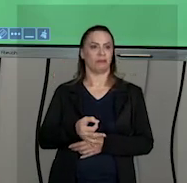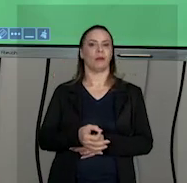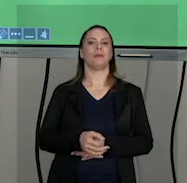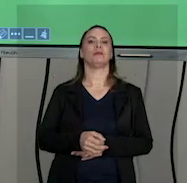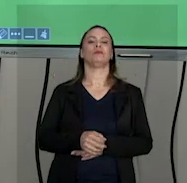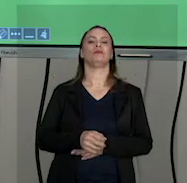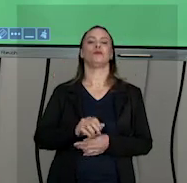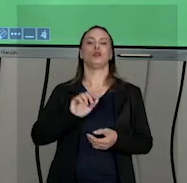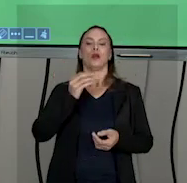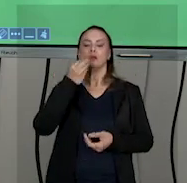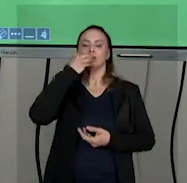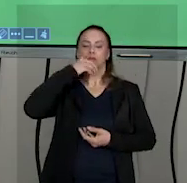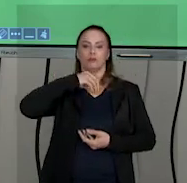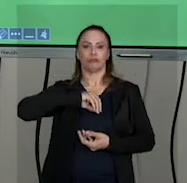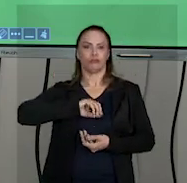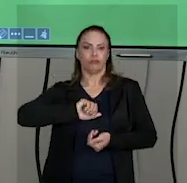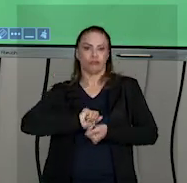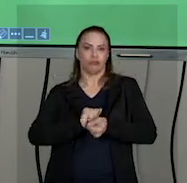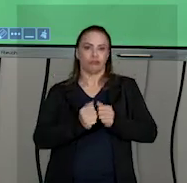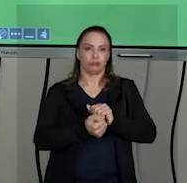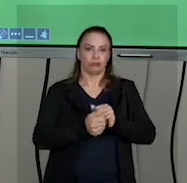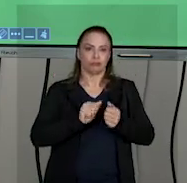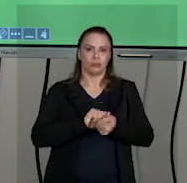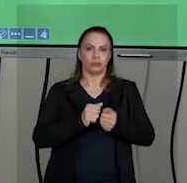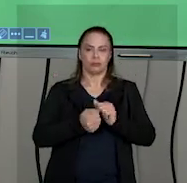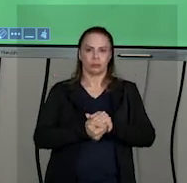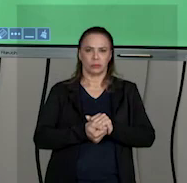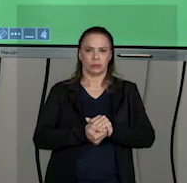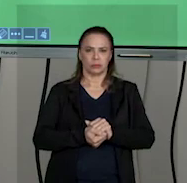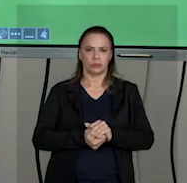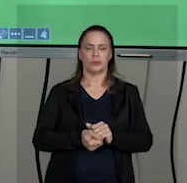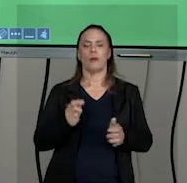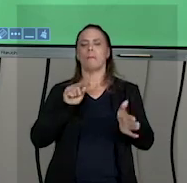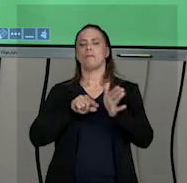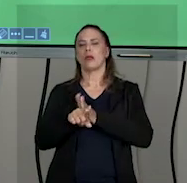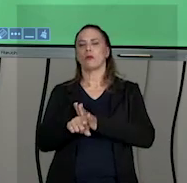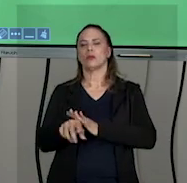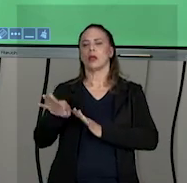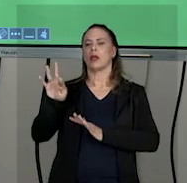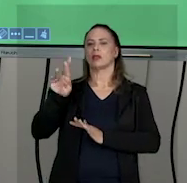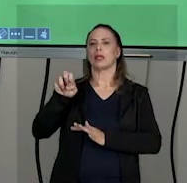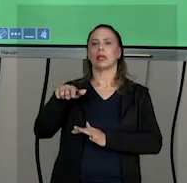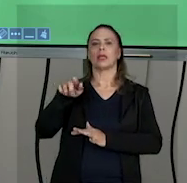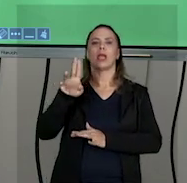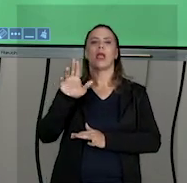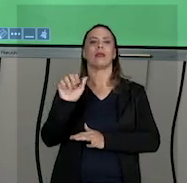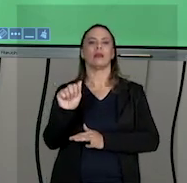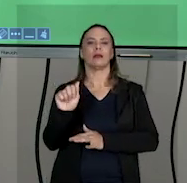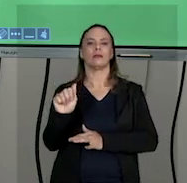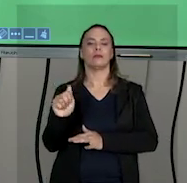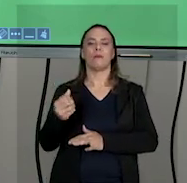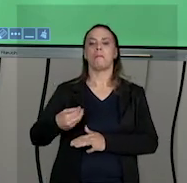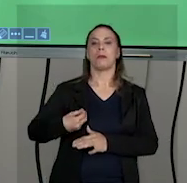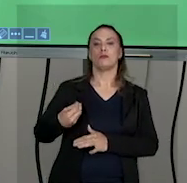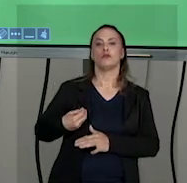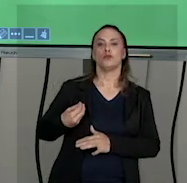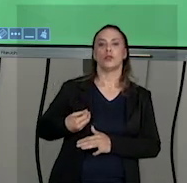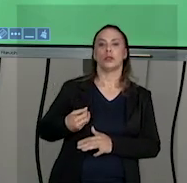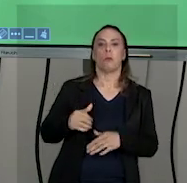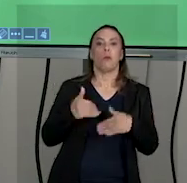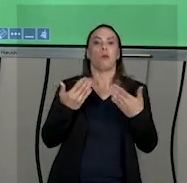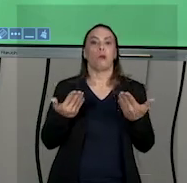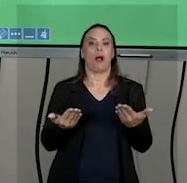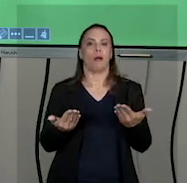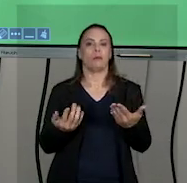traqueia. Traqueia, pessoal, é uma estrutura do nosso sistema respiratório. Então, aqui, letra A.